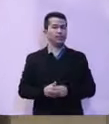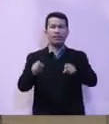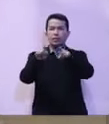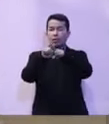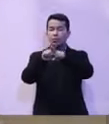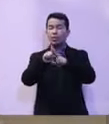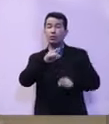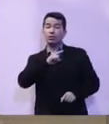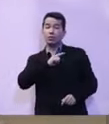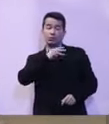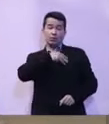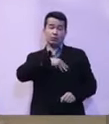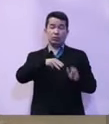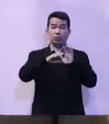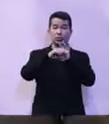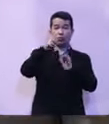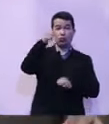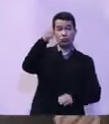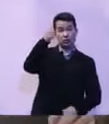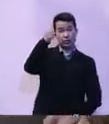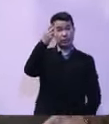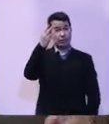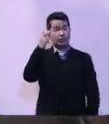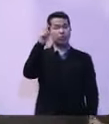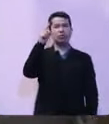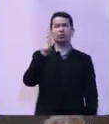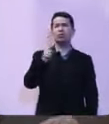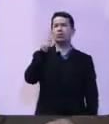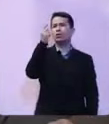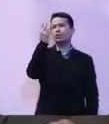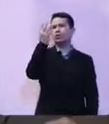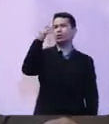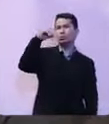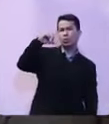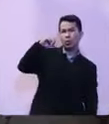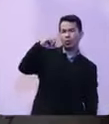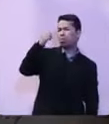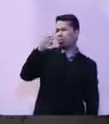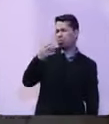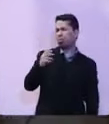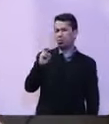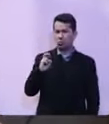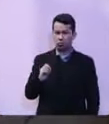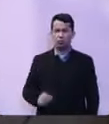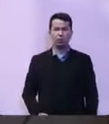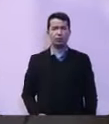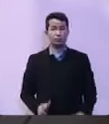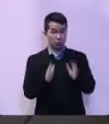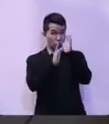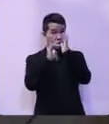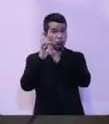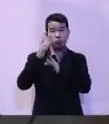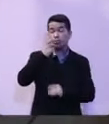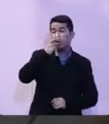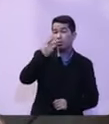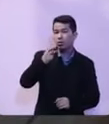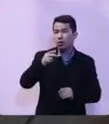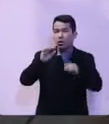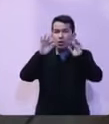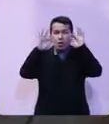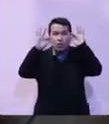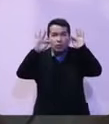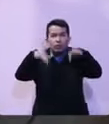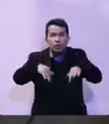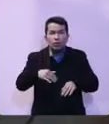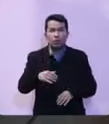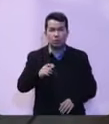49 e 50 diz assim, Jesus está dizendo: no fim dos tempos também será assim. Os anjos